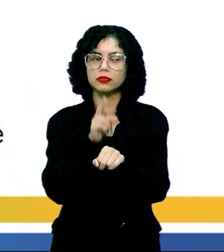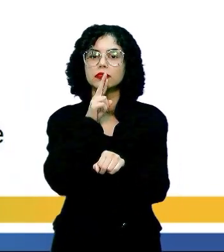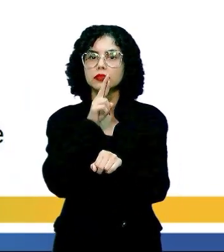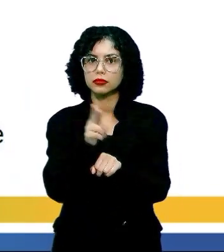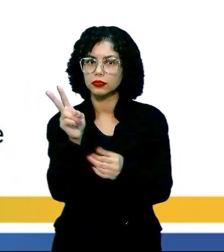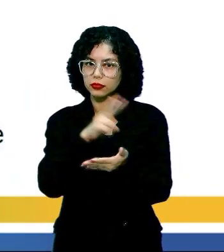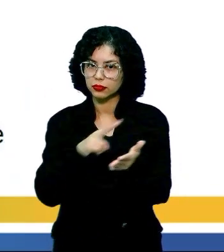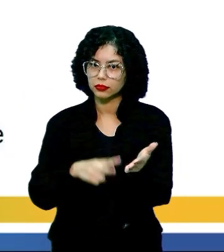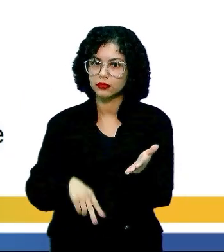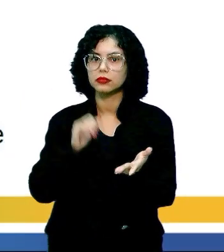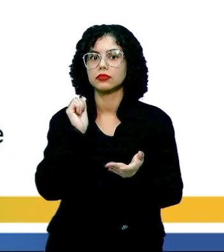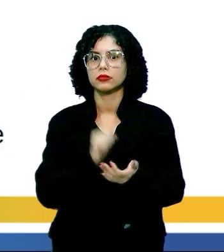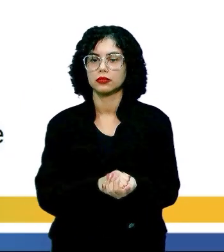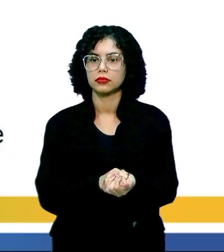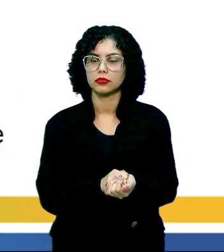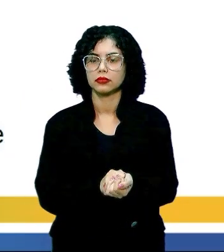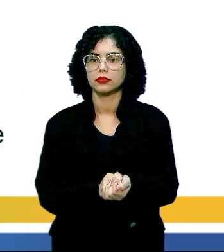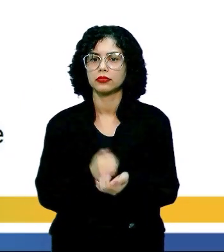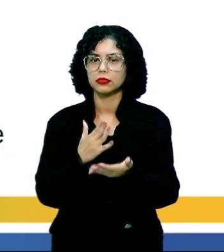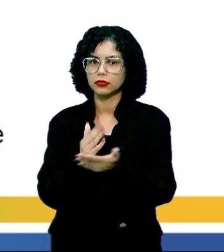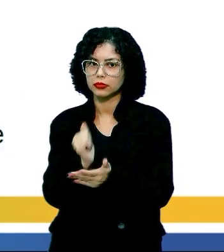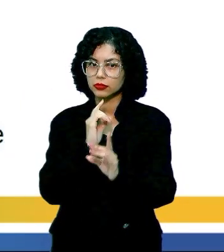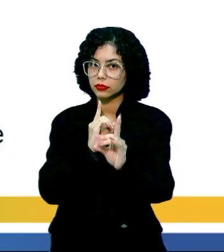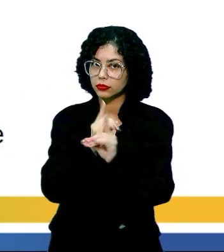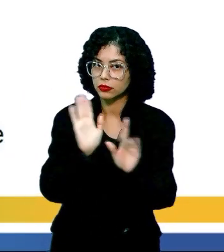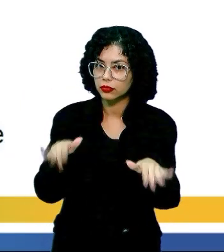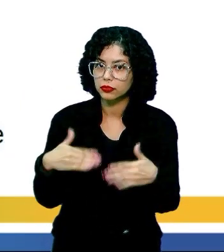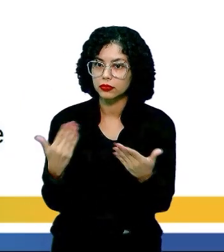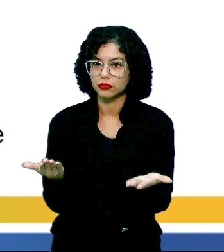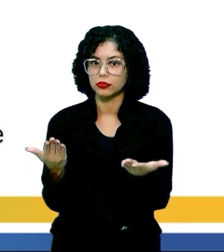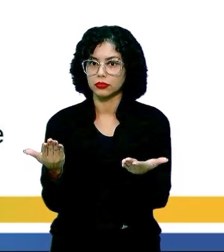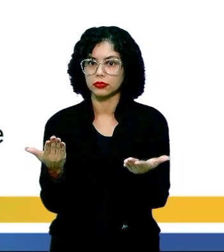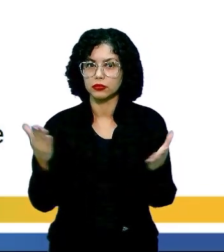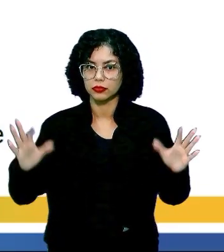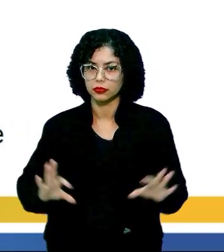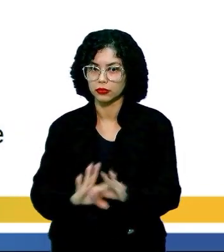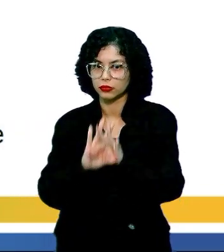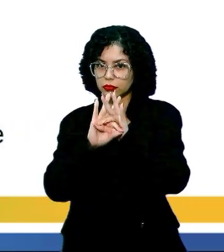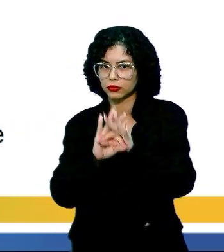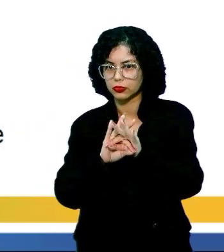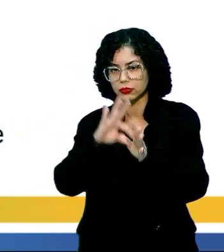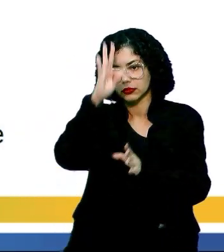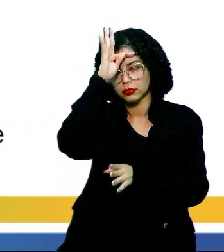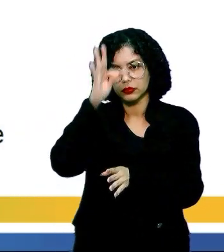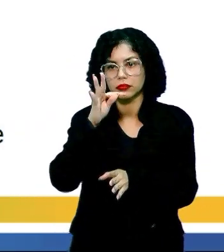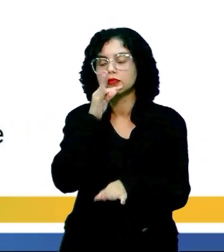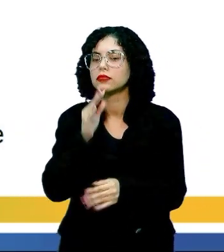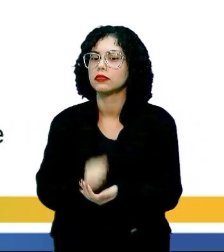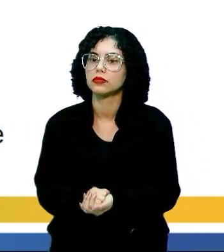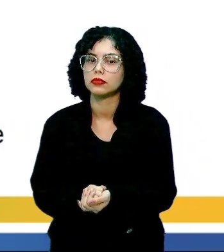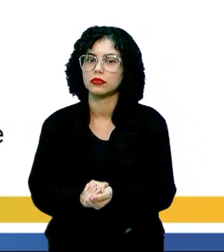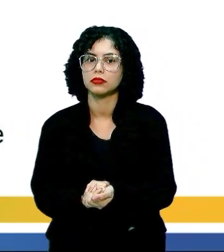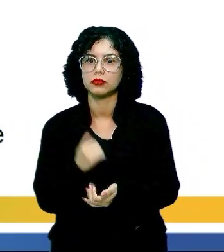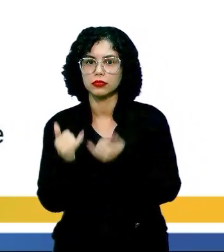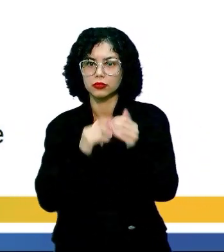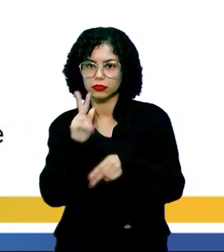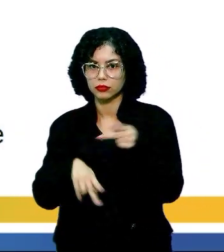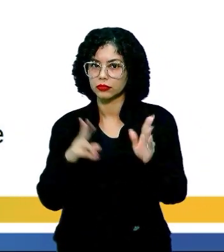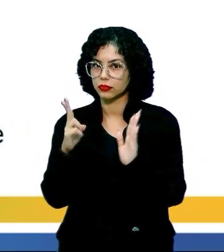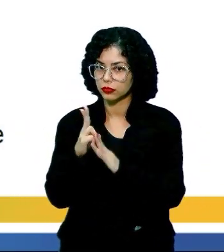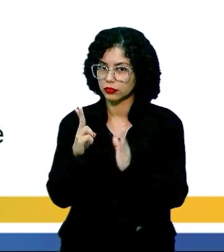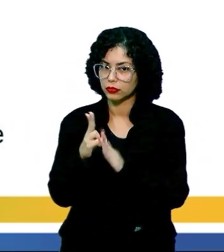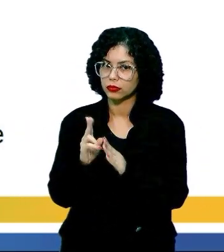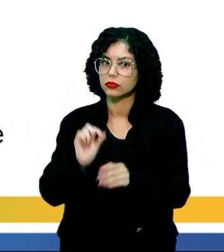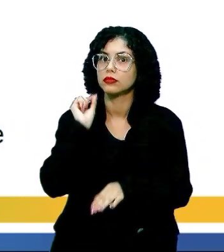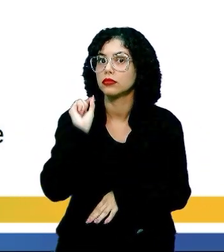façam aquela leitura do comando busque identificar a relação entre elementos tradicionais e modernos nos jogos do povos